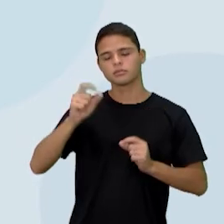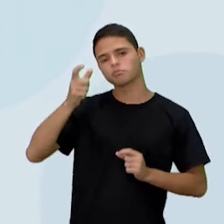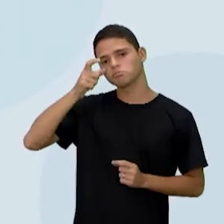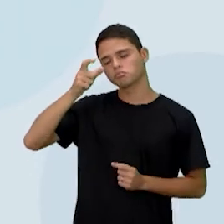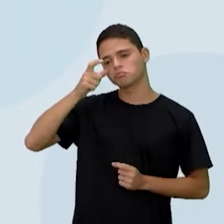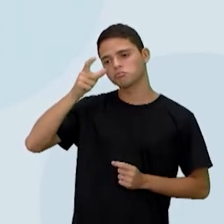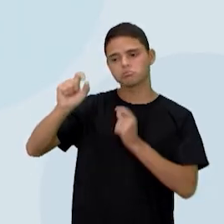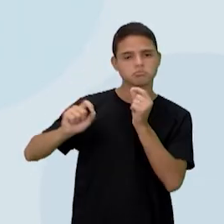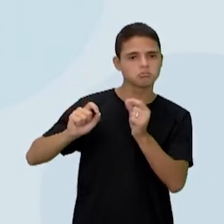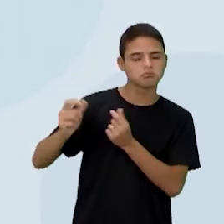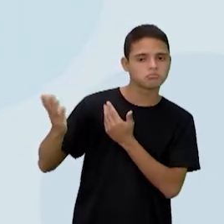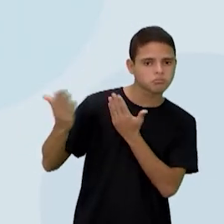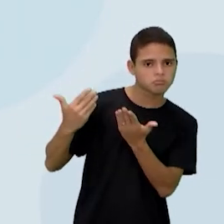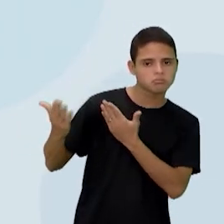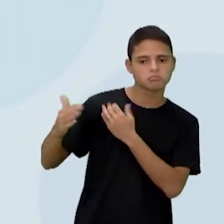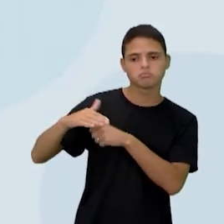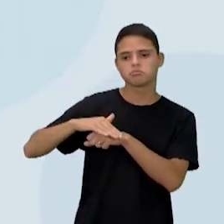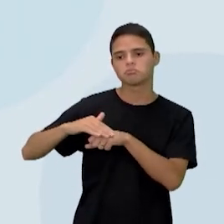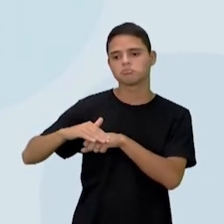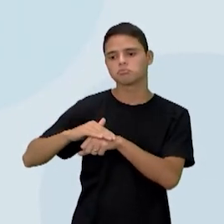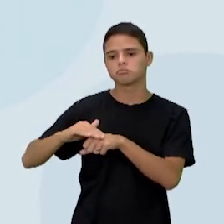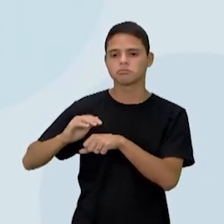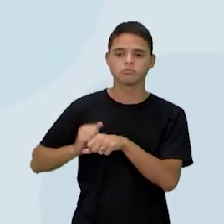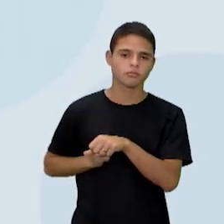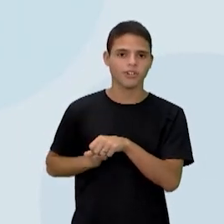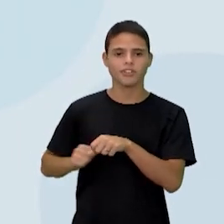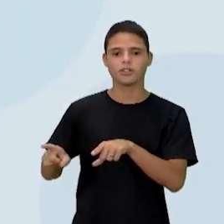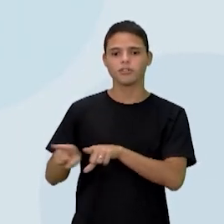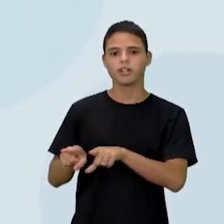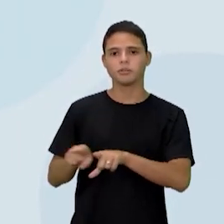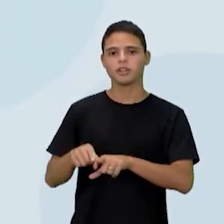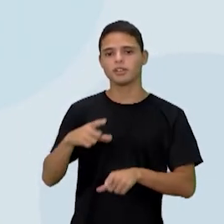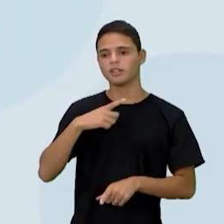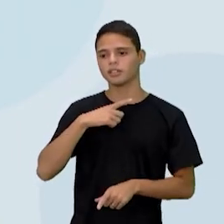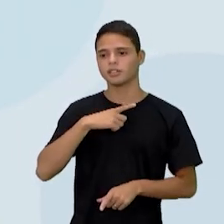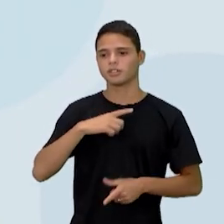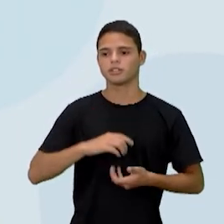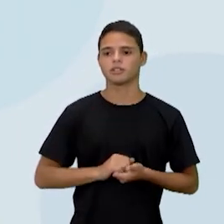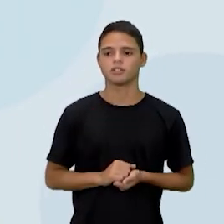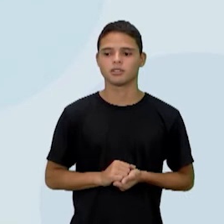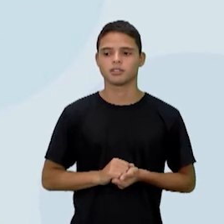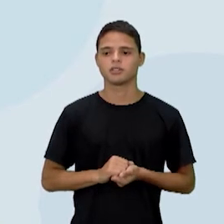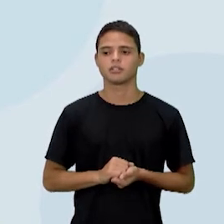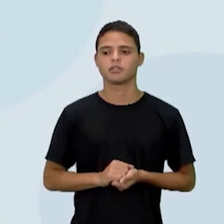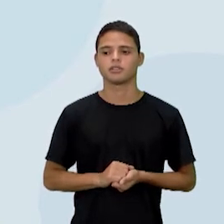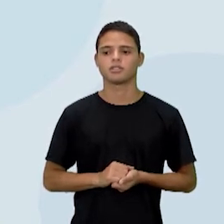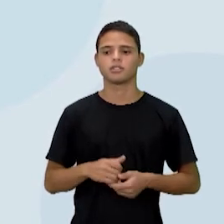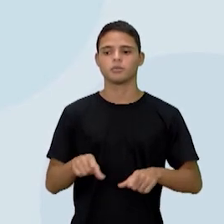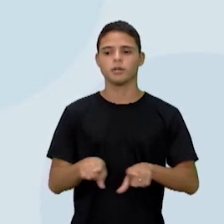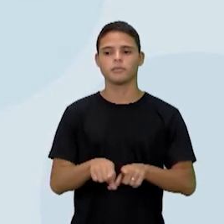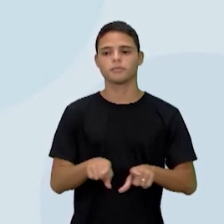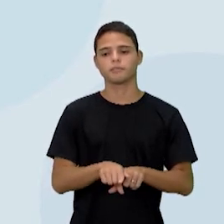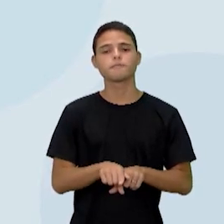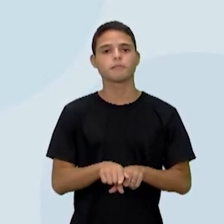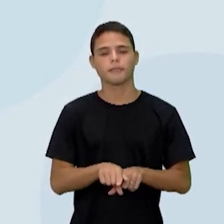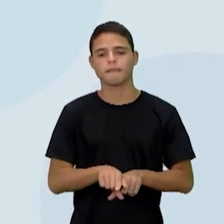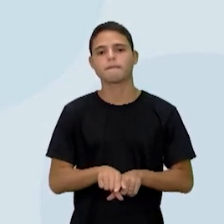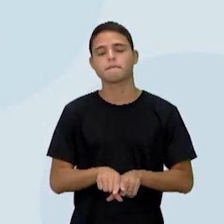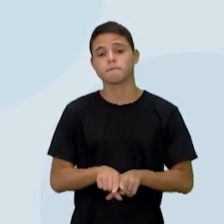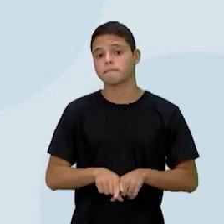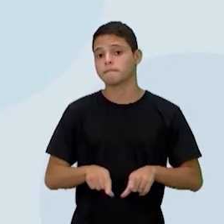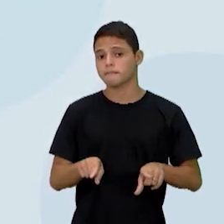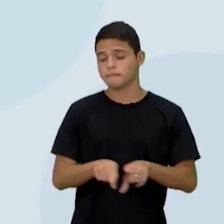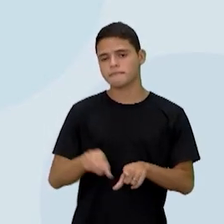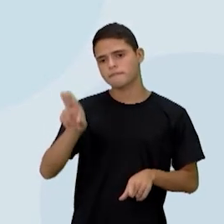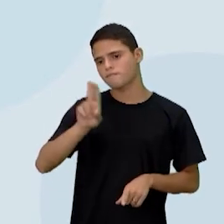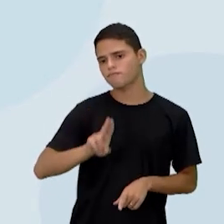você conversa, com o que te poderia ter mais apelo para a sua percepção. E aí os usuários também